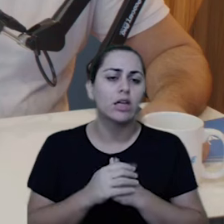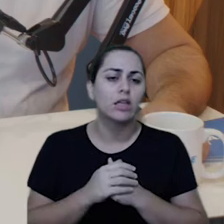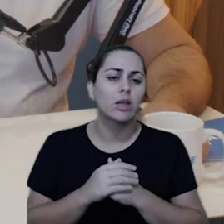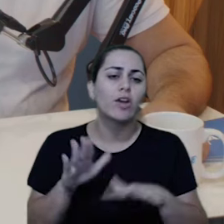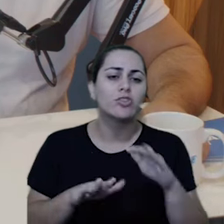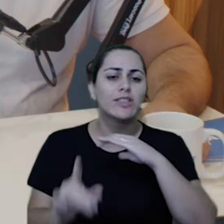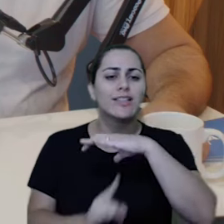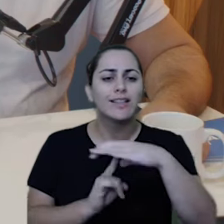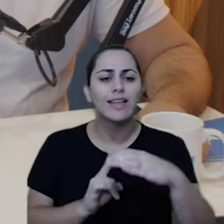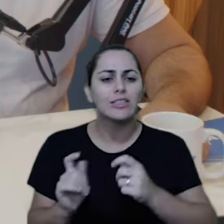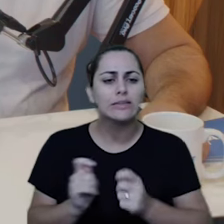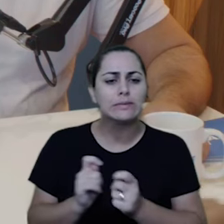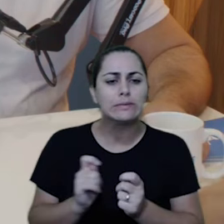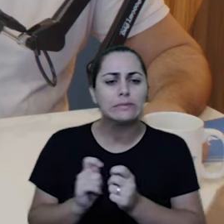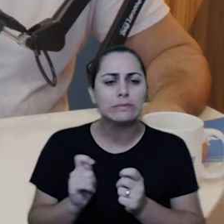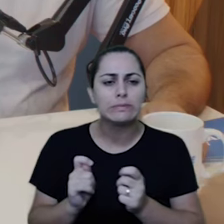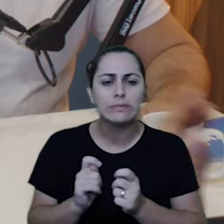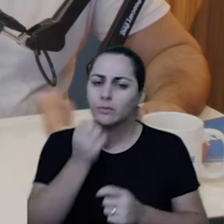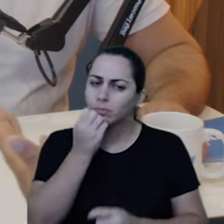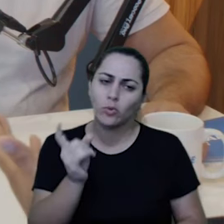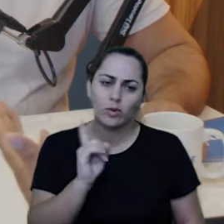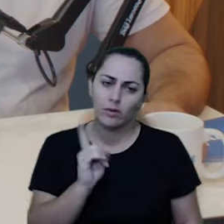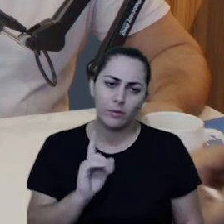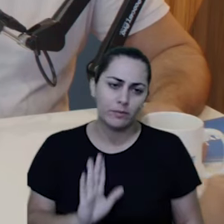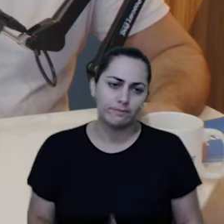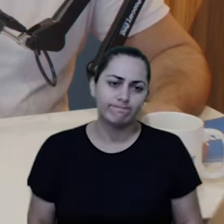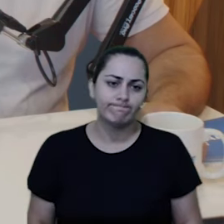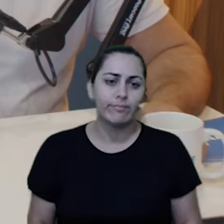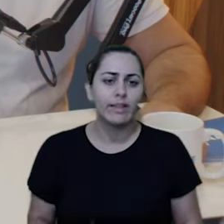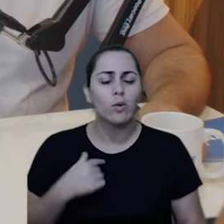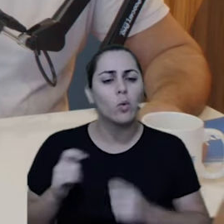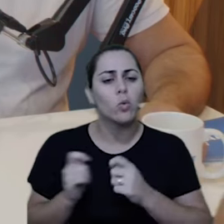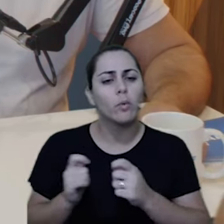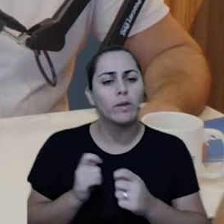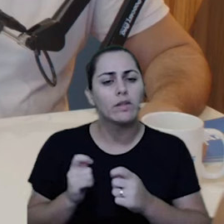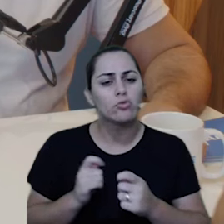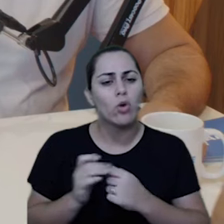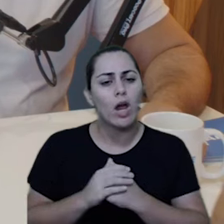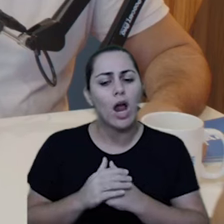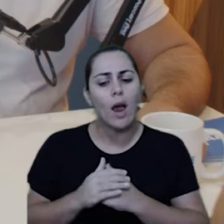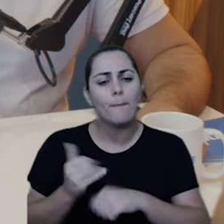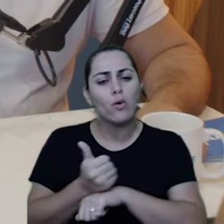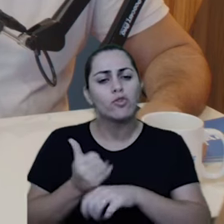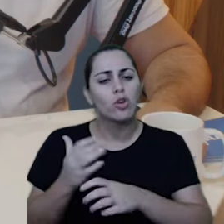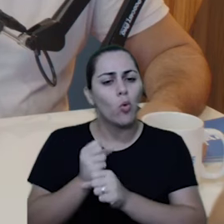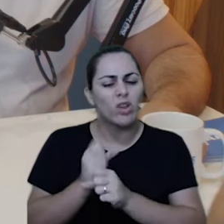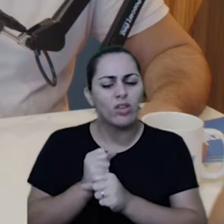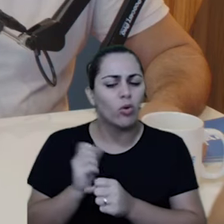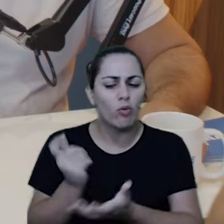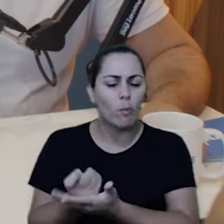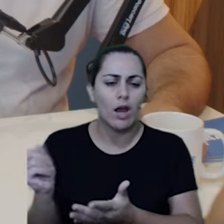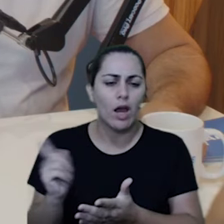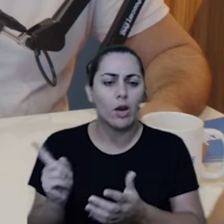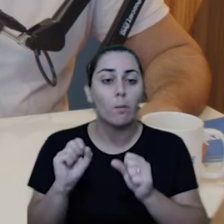que às vezes os clientes fazem umas economias que não são inteligentes então eu economizo na contratação de um contador que poderia